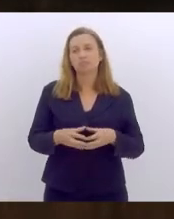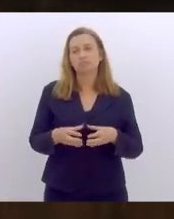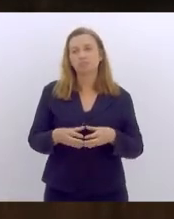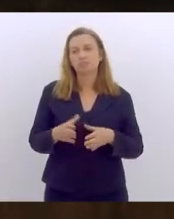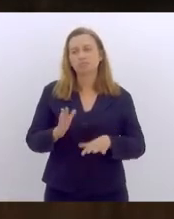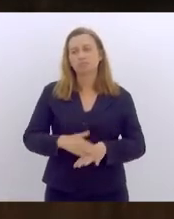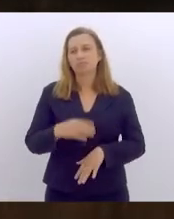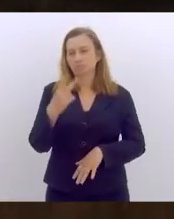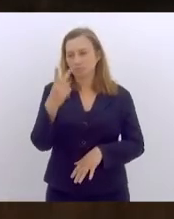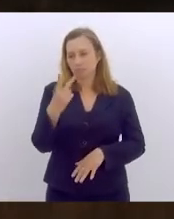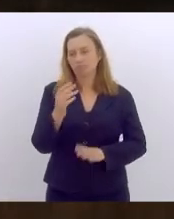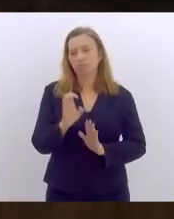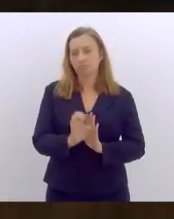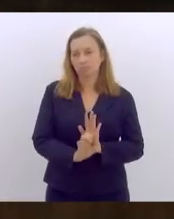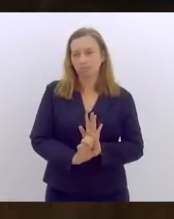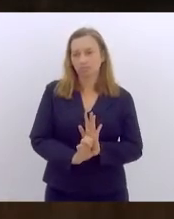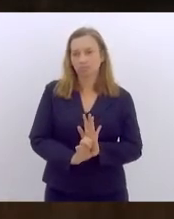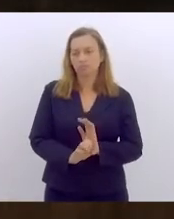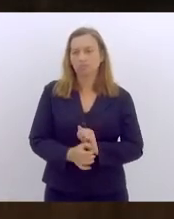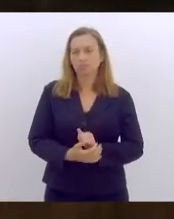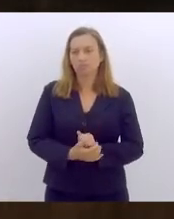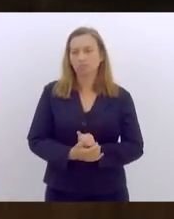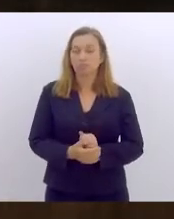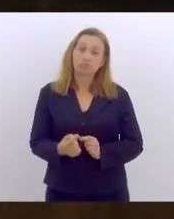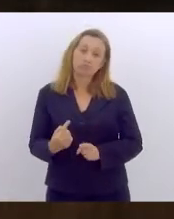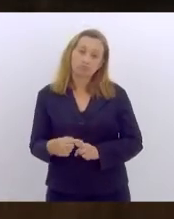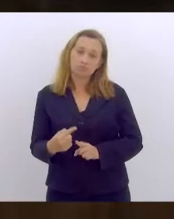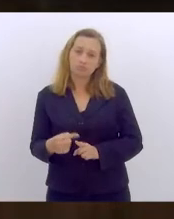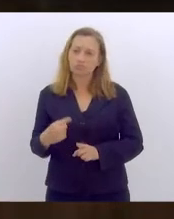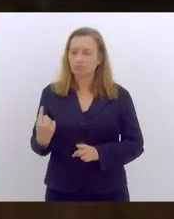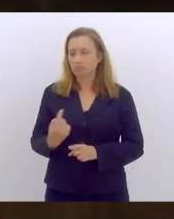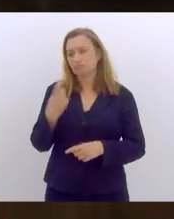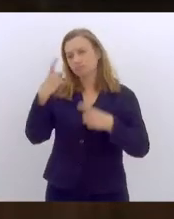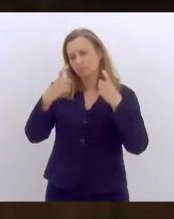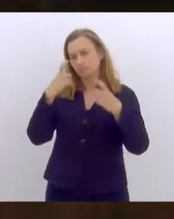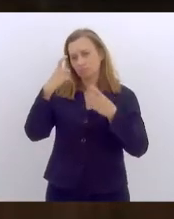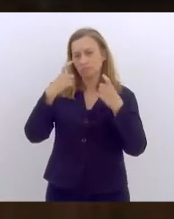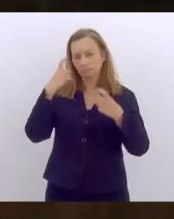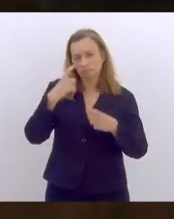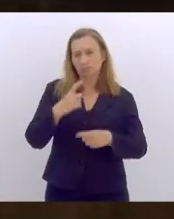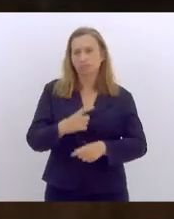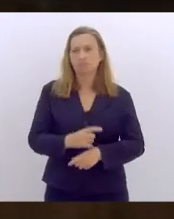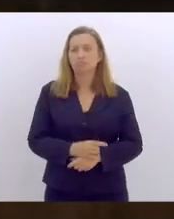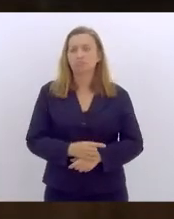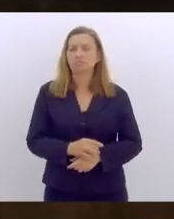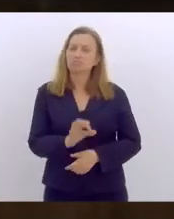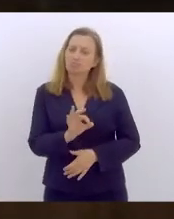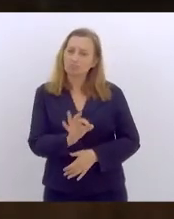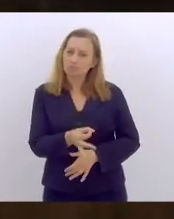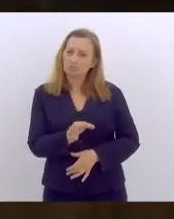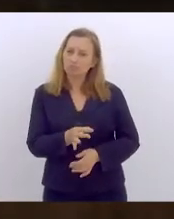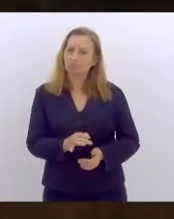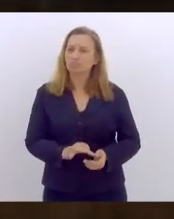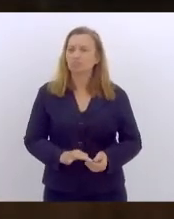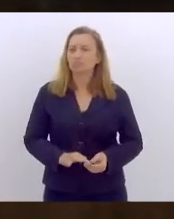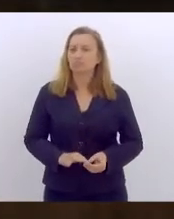mais duas emendas, porque a nossa preocupação foi